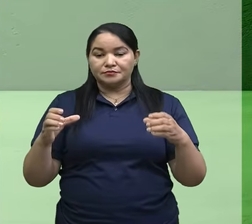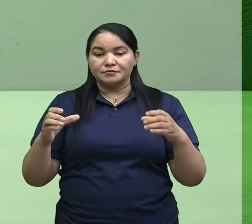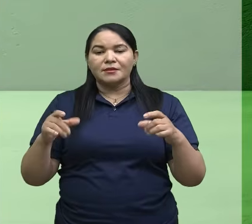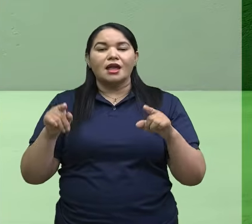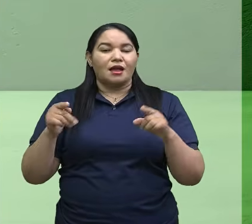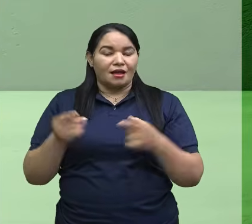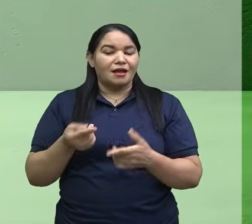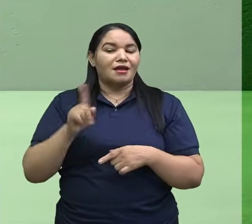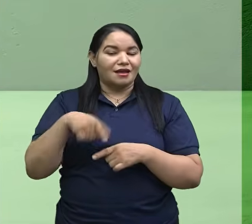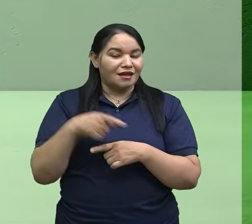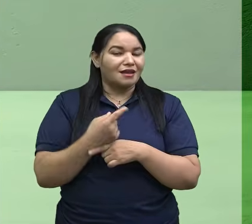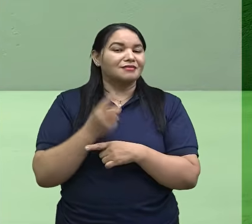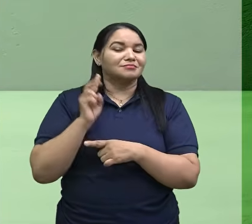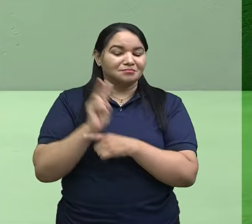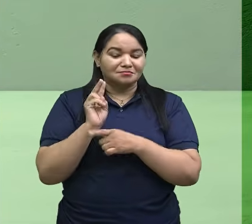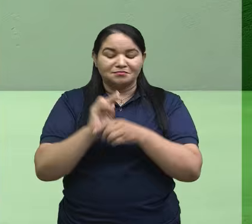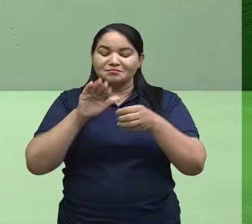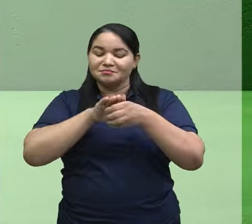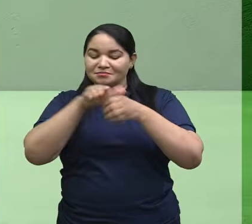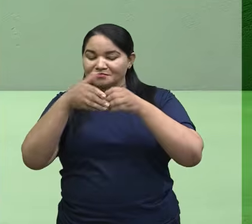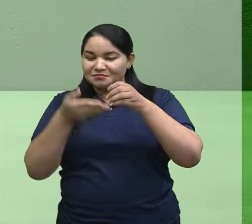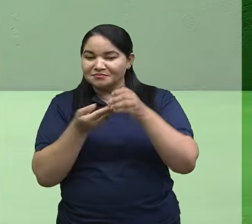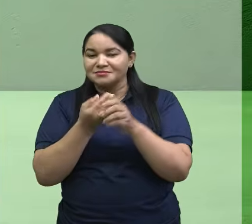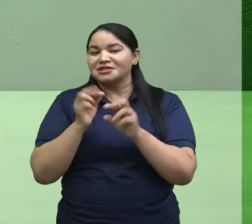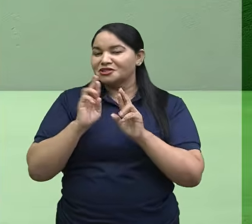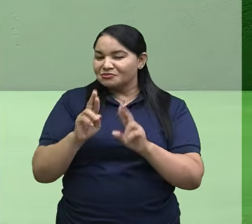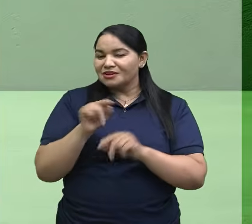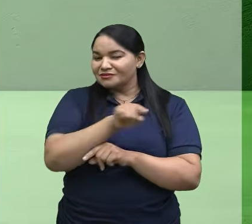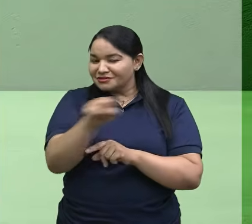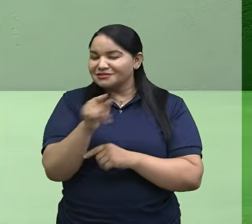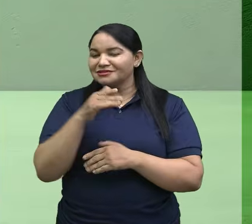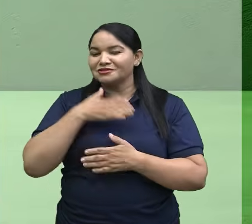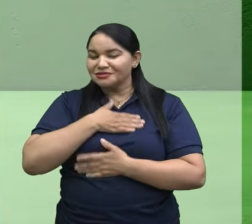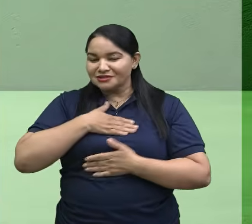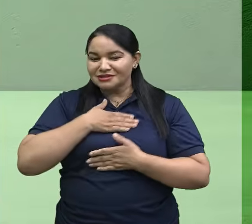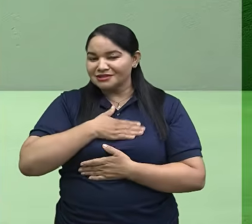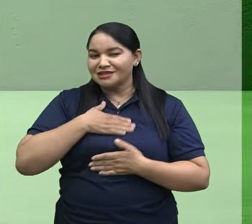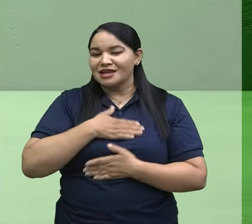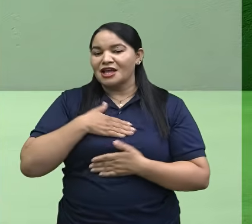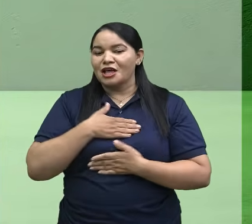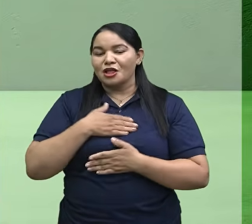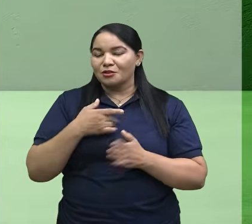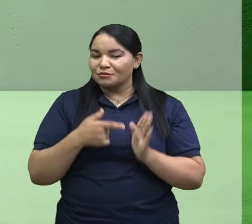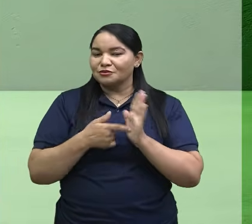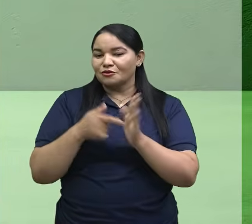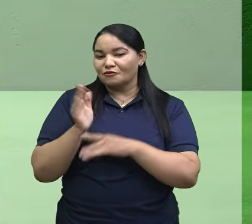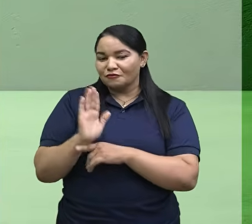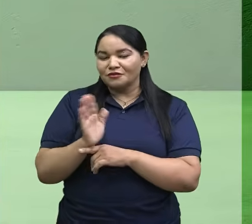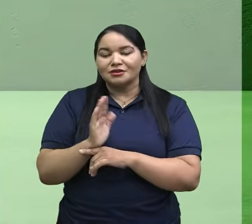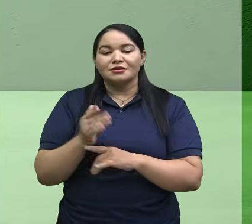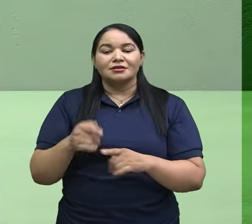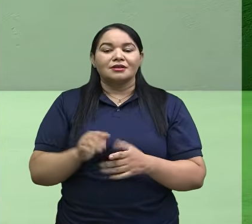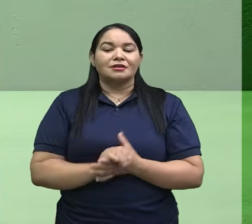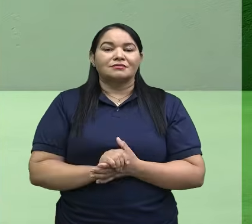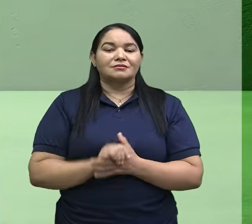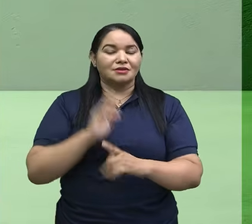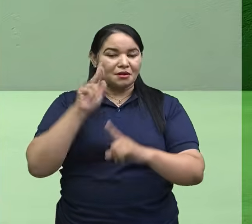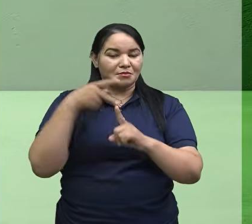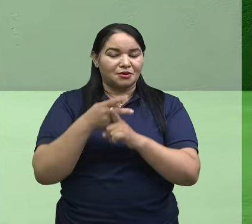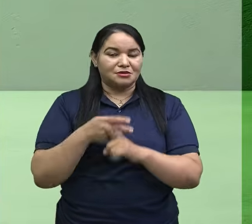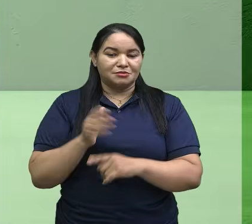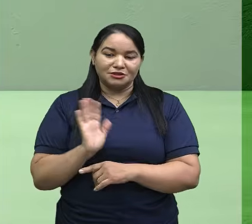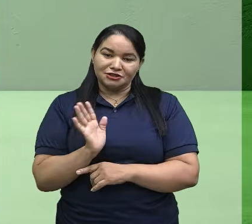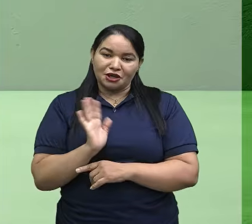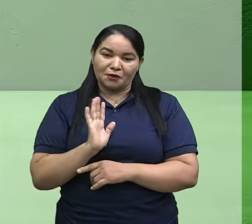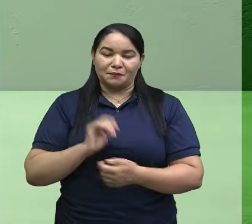que as bijuterias são produzidas. Espero aí que vocês tenham gostado, né, dessa apresentação sobre a eletrólise. Até uma próxima